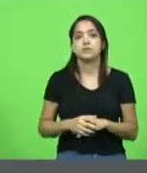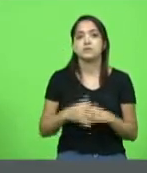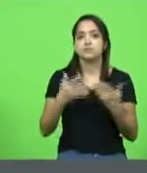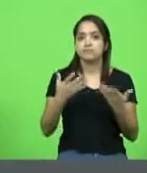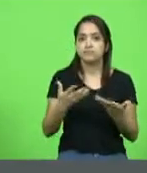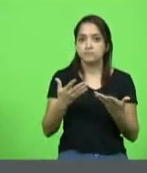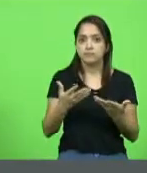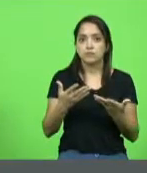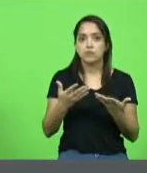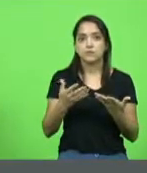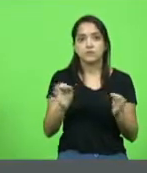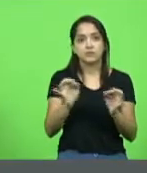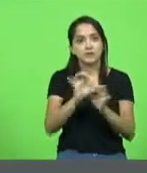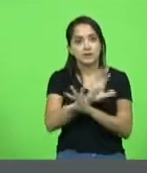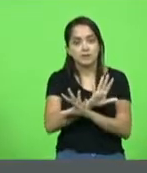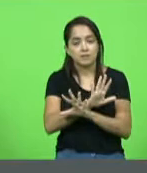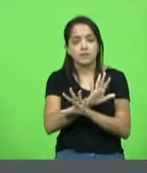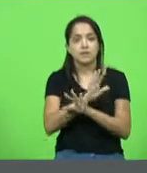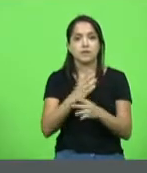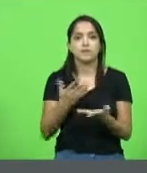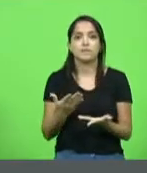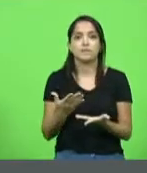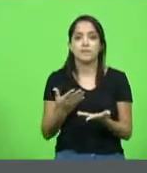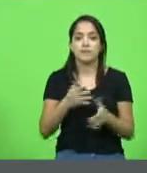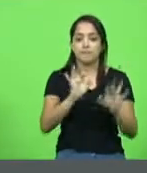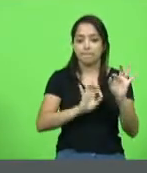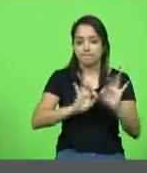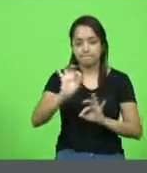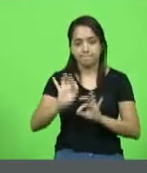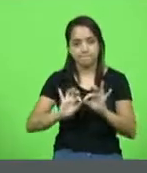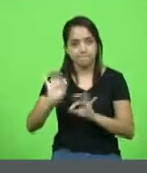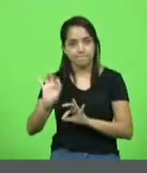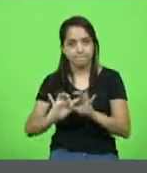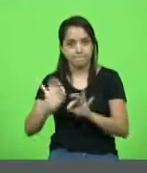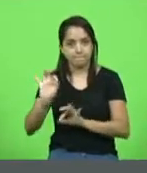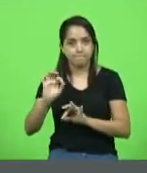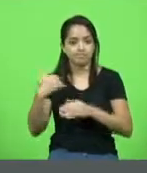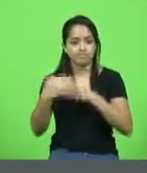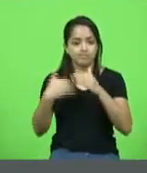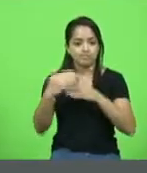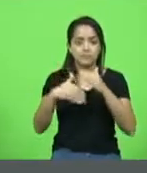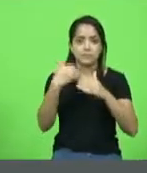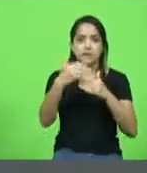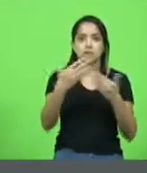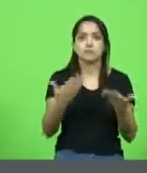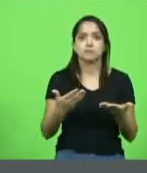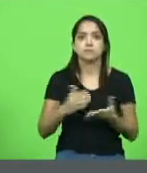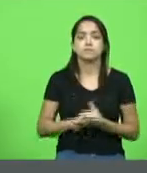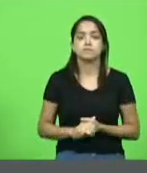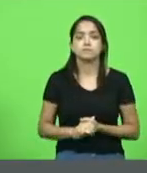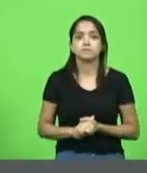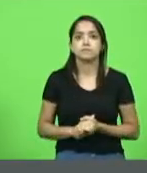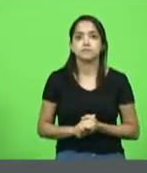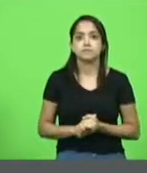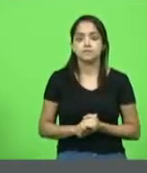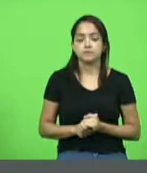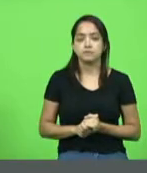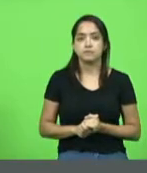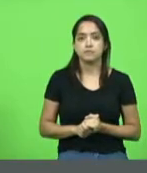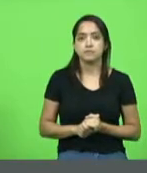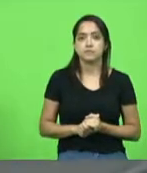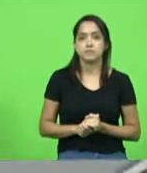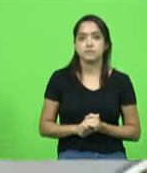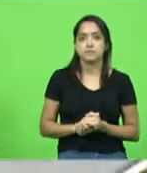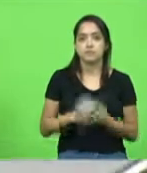acabar essa fase logo e que o plano possa se desenrolar o mais rápido possível então